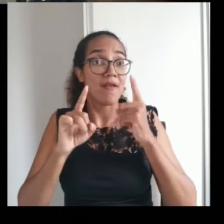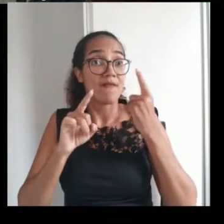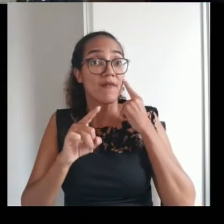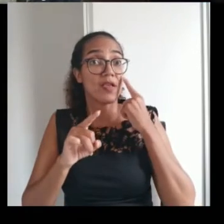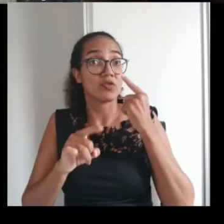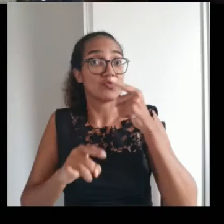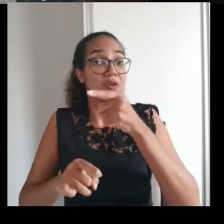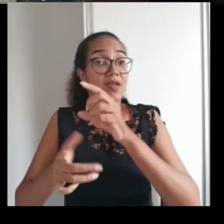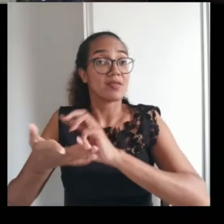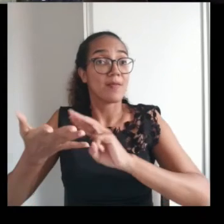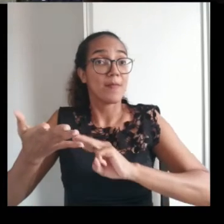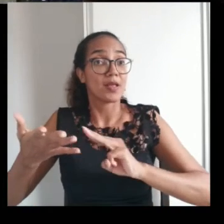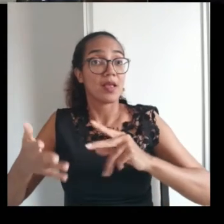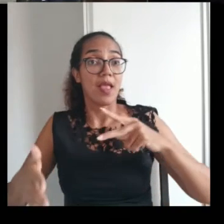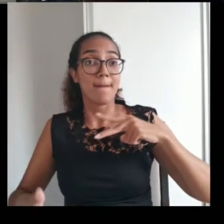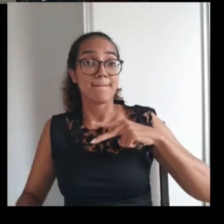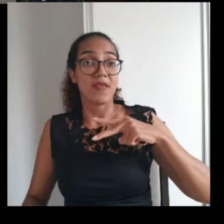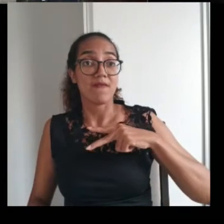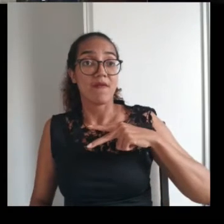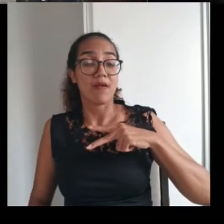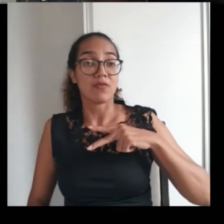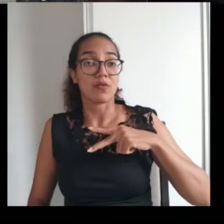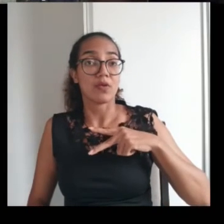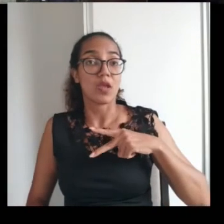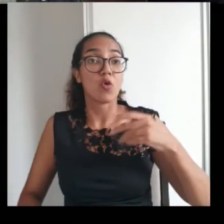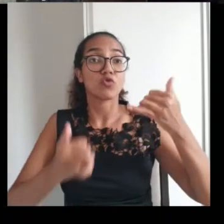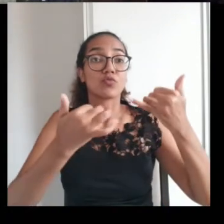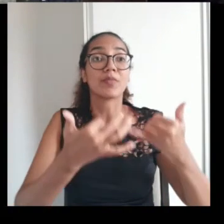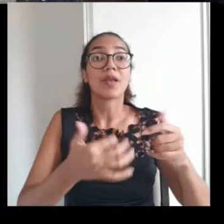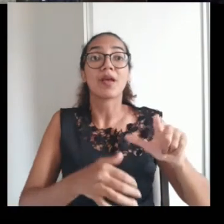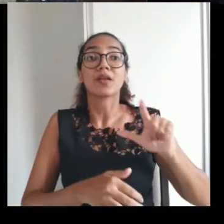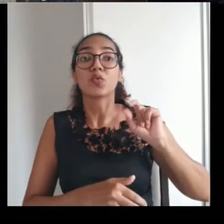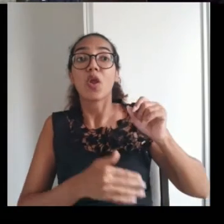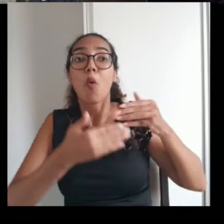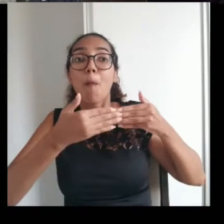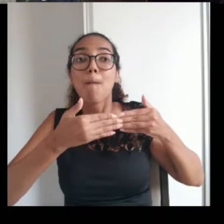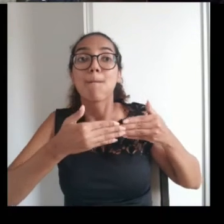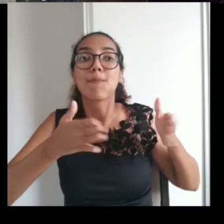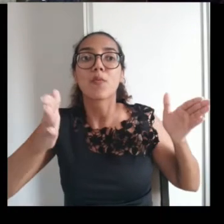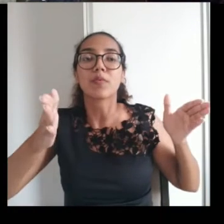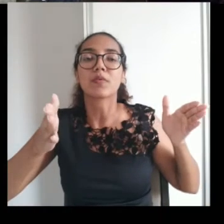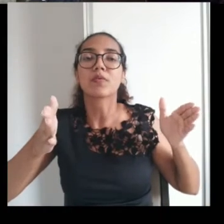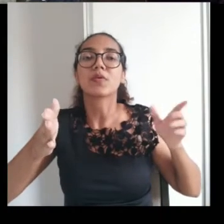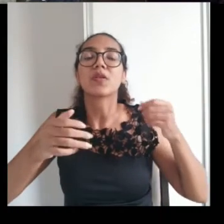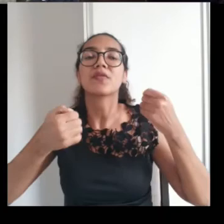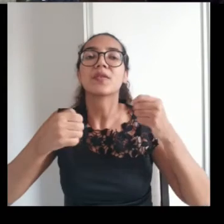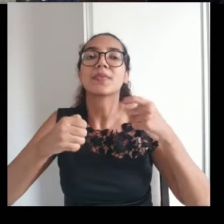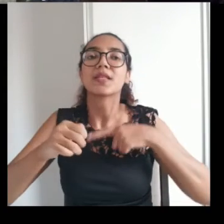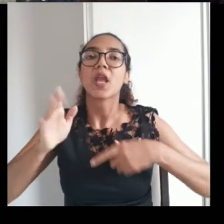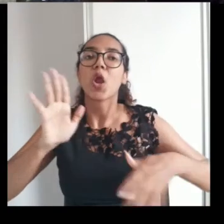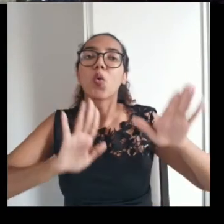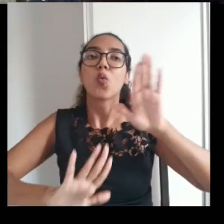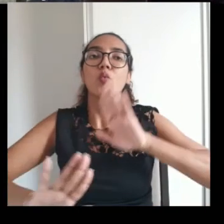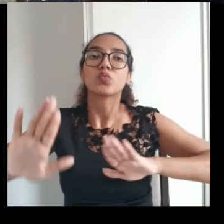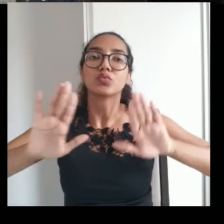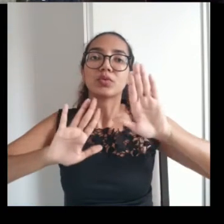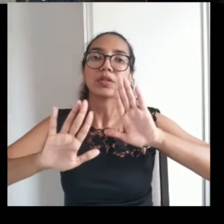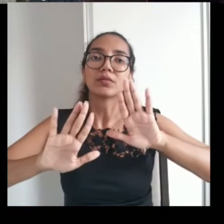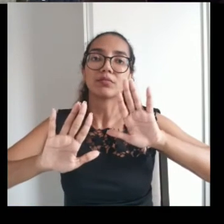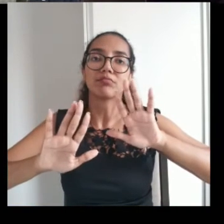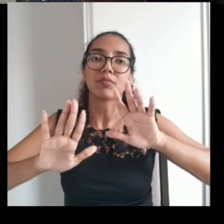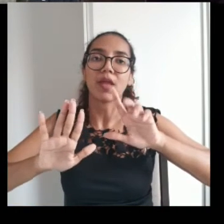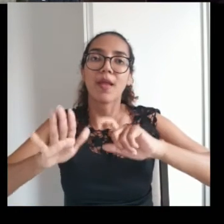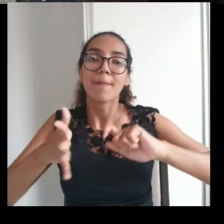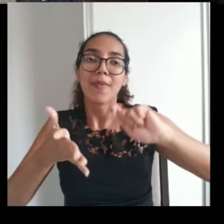Os métodos públicos, você deve ter um cuidado para a interface dele, quer dizer, a assinatura dele,